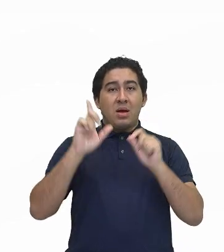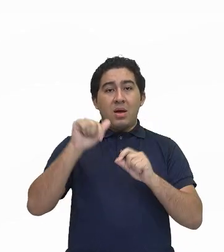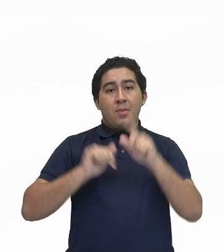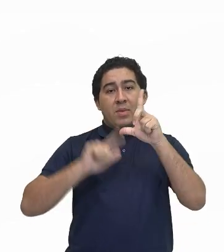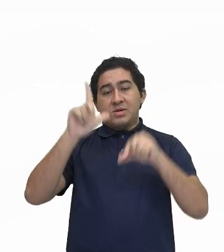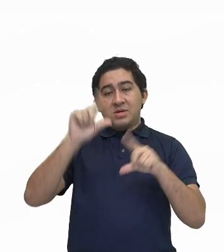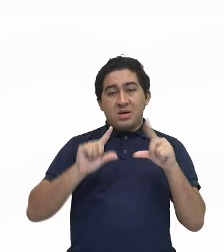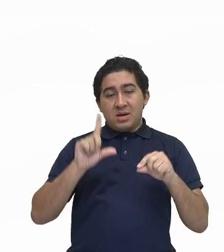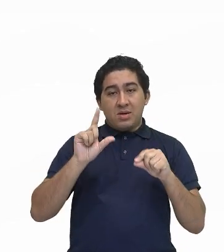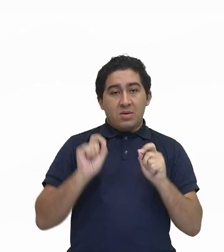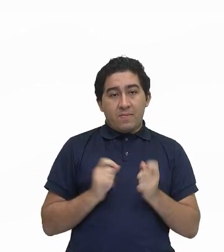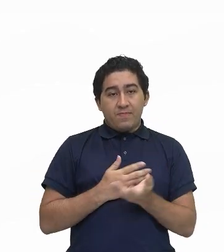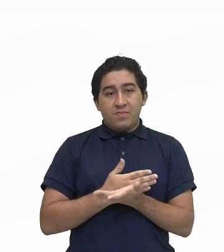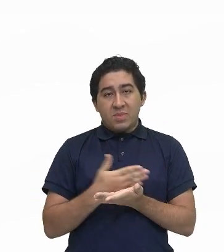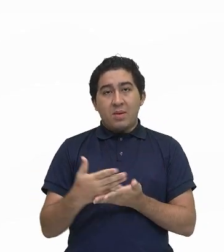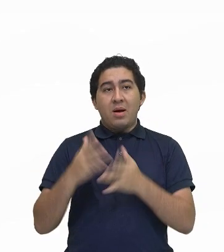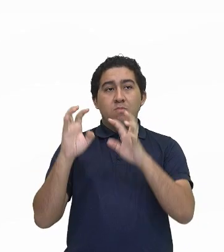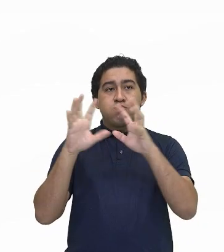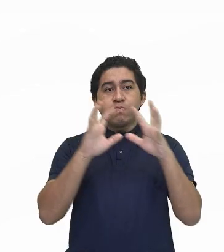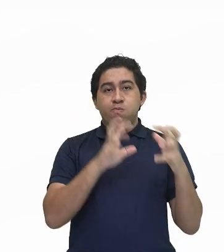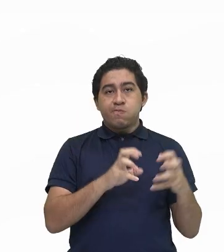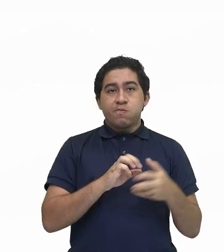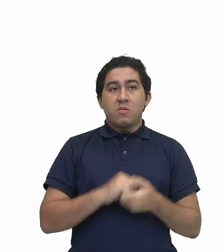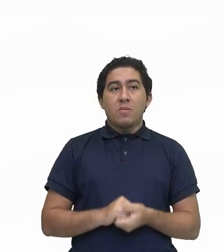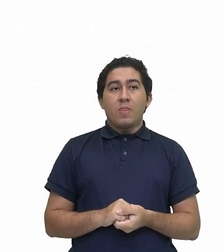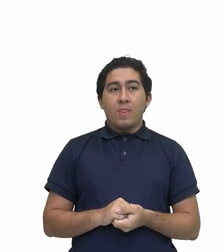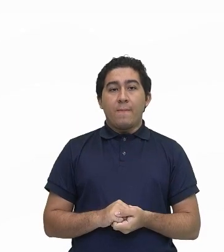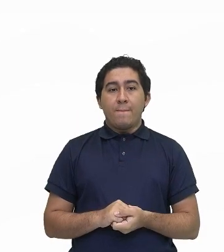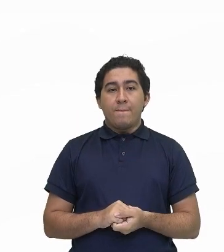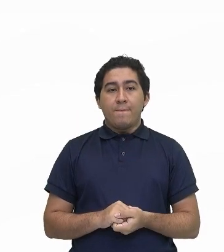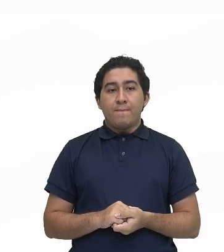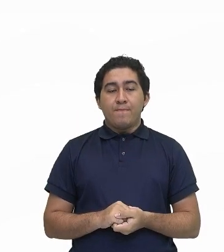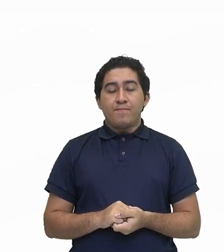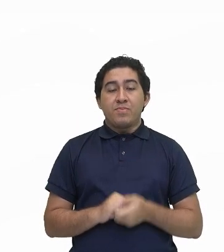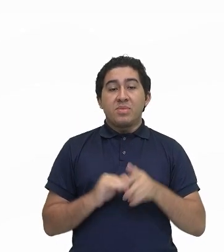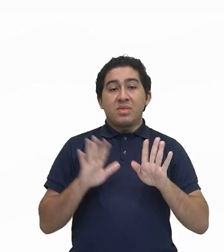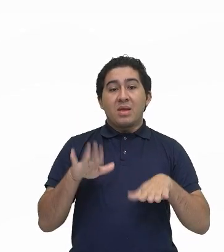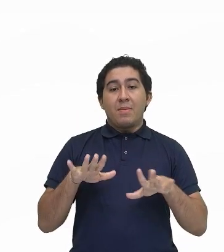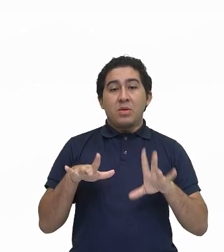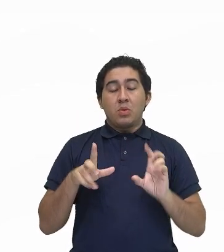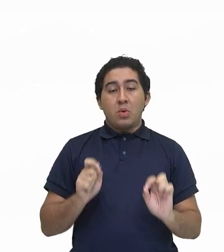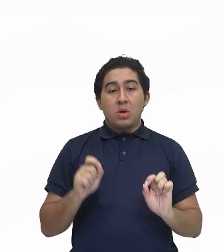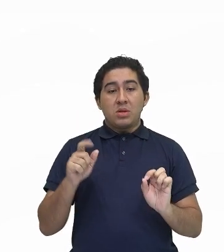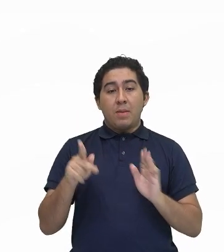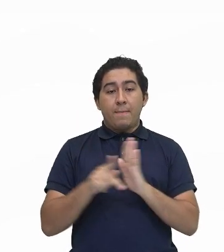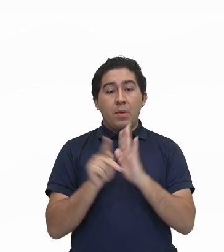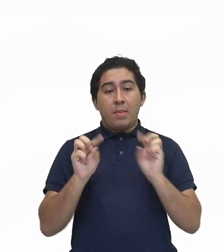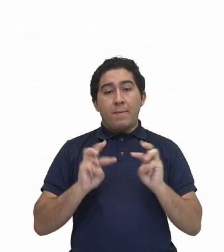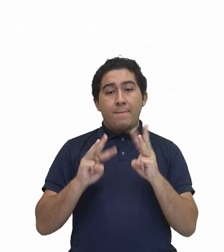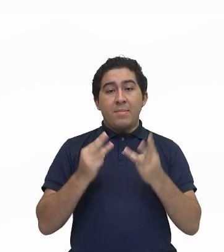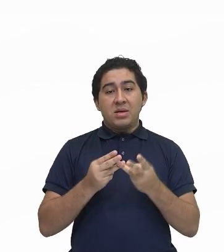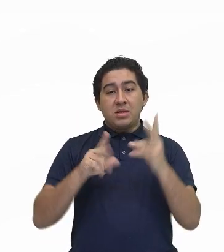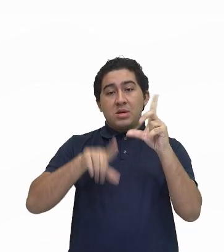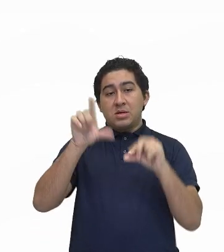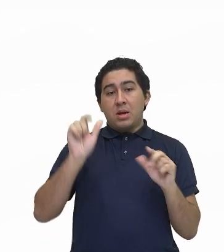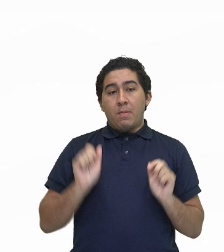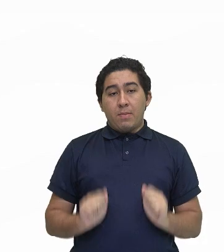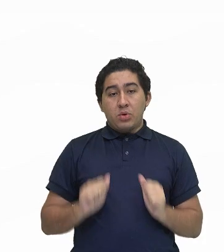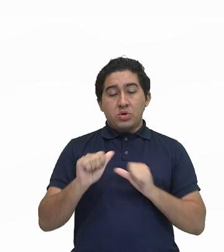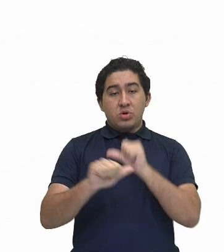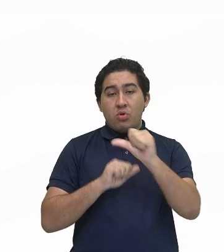estrela que é iniciado nas nebulosas. Dependendo da massa da estrela, ela pode